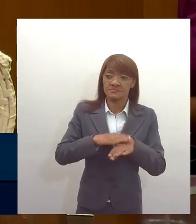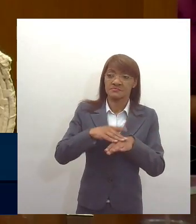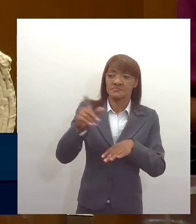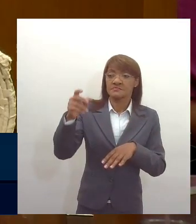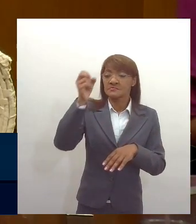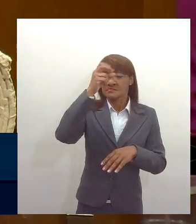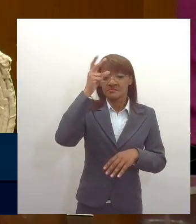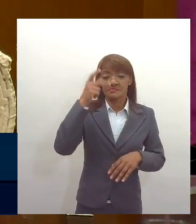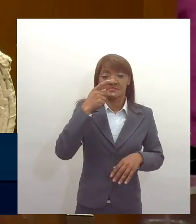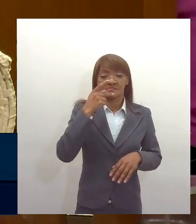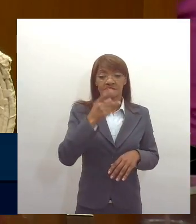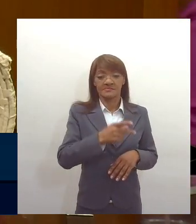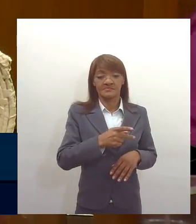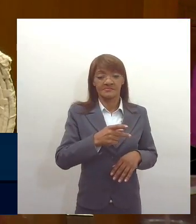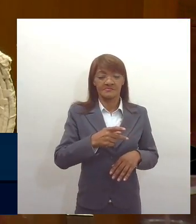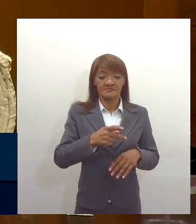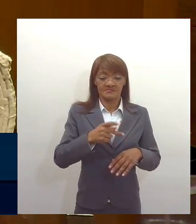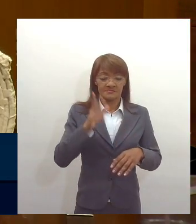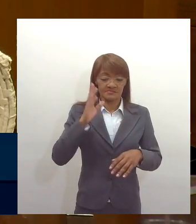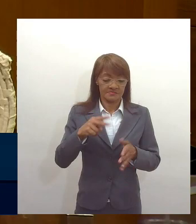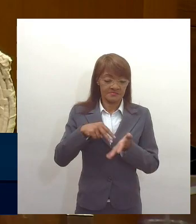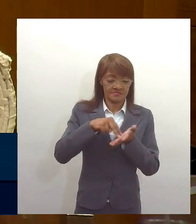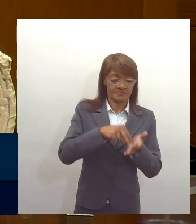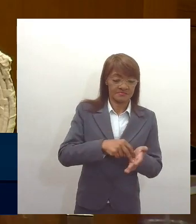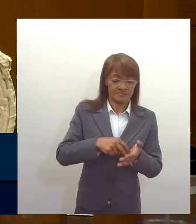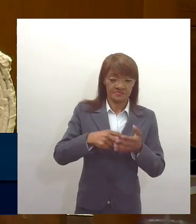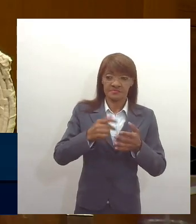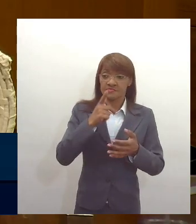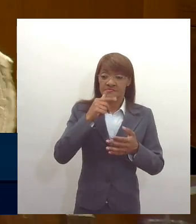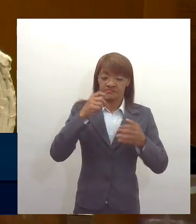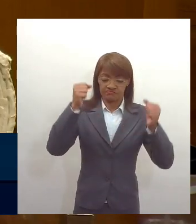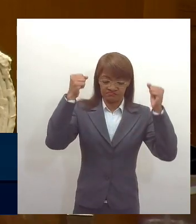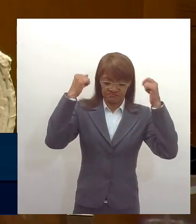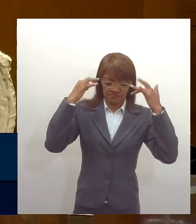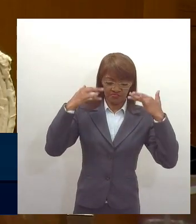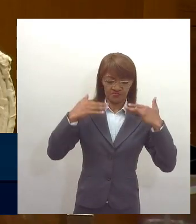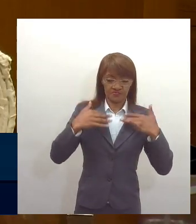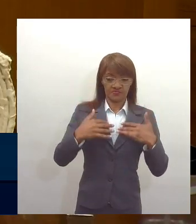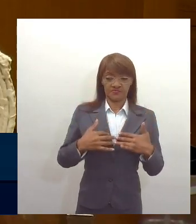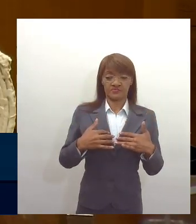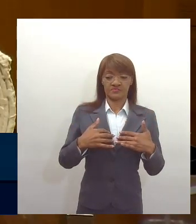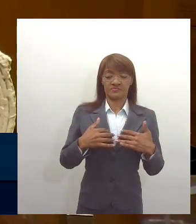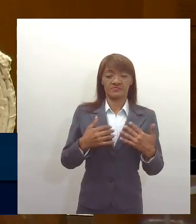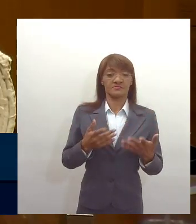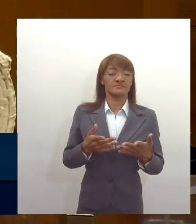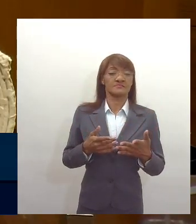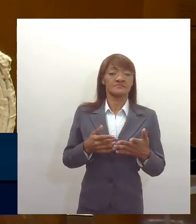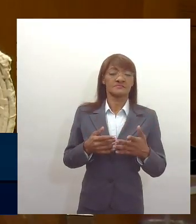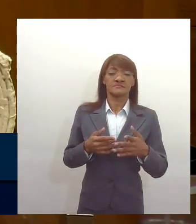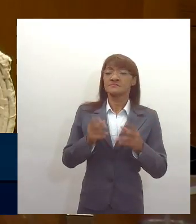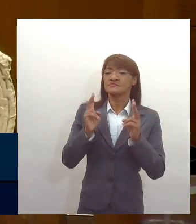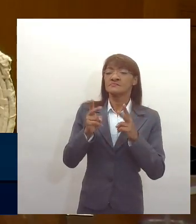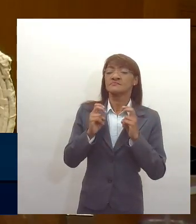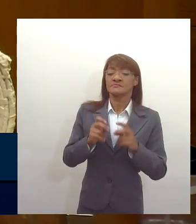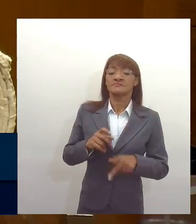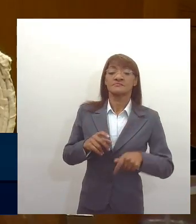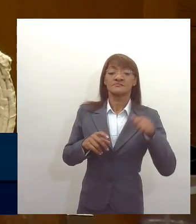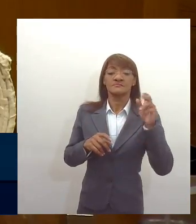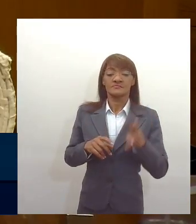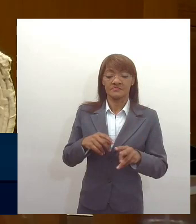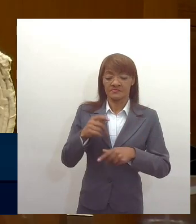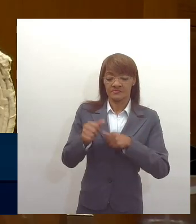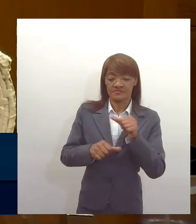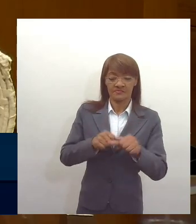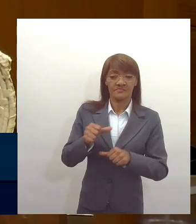já percebeu, né, o que precisava de mudança. Então, quando for fazer uma reforma, uma tentativa